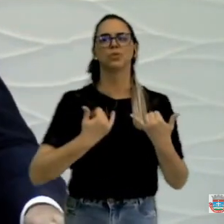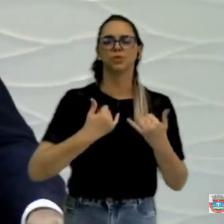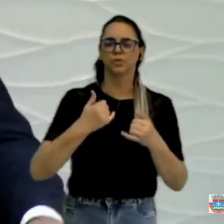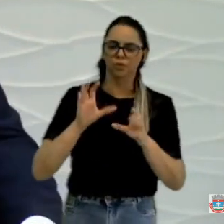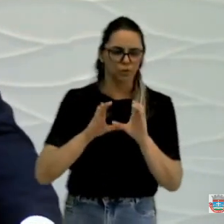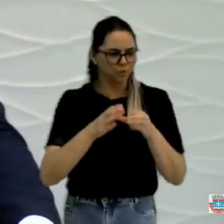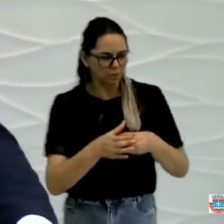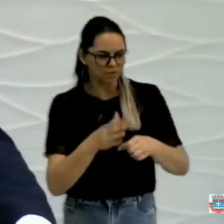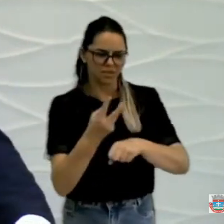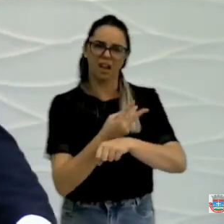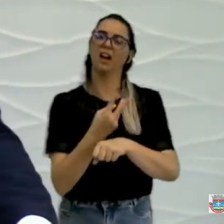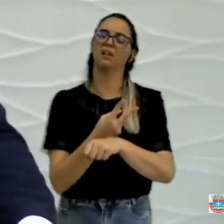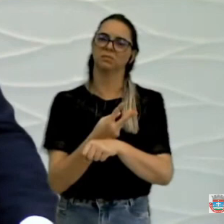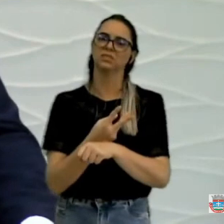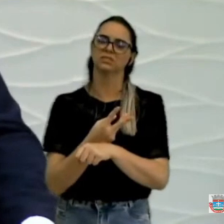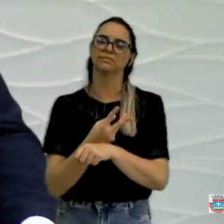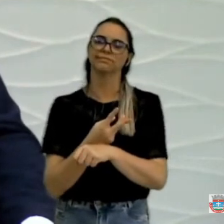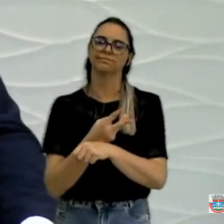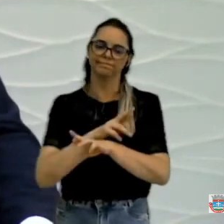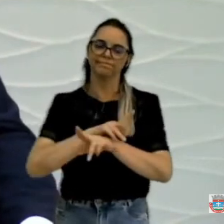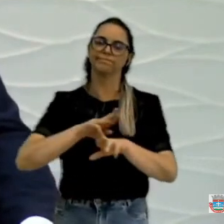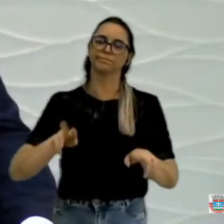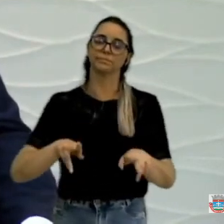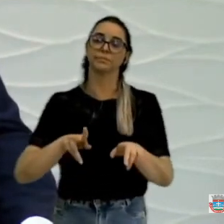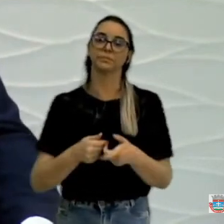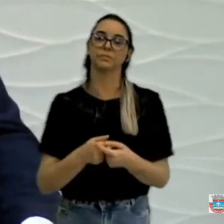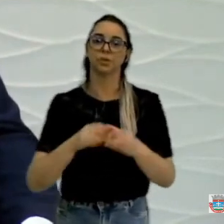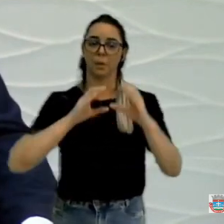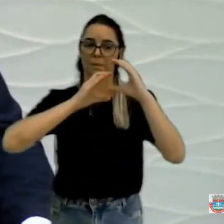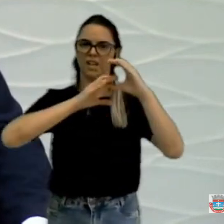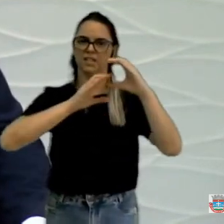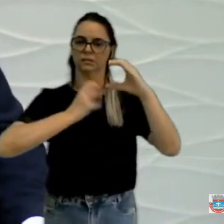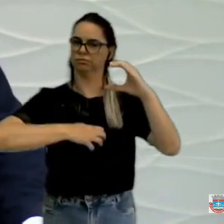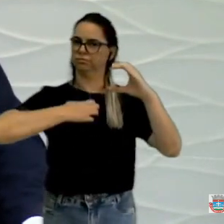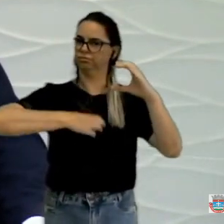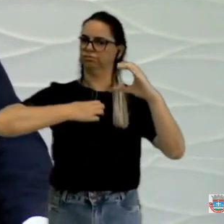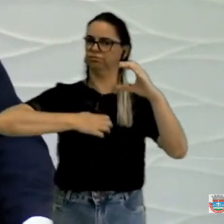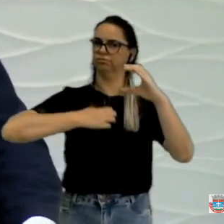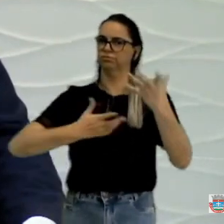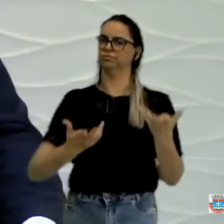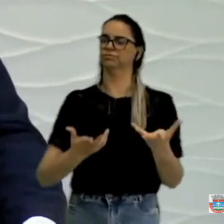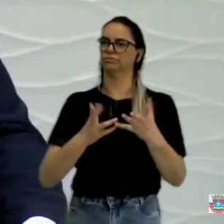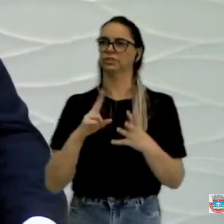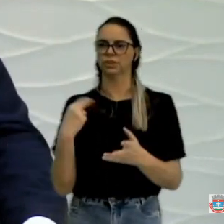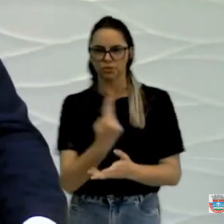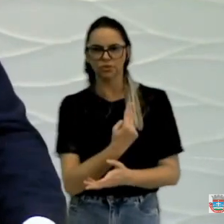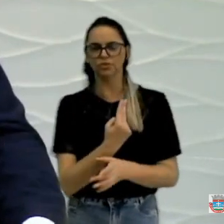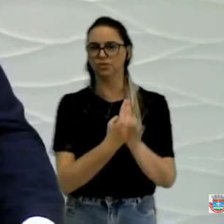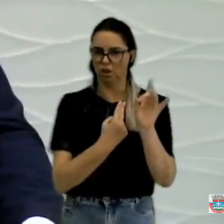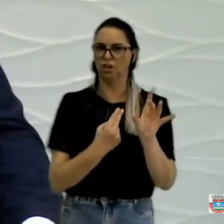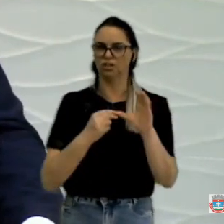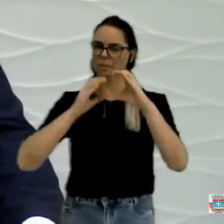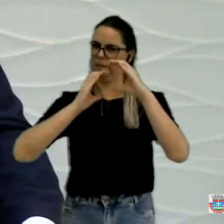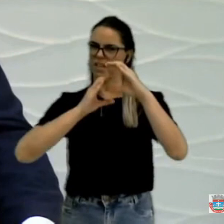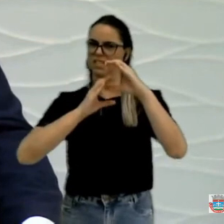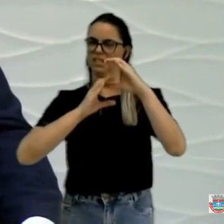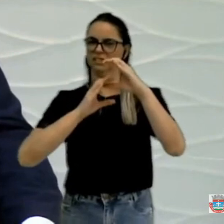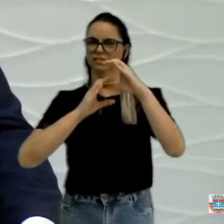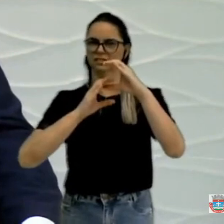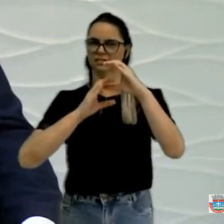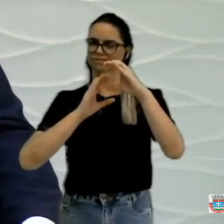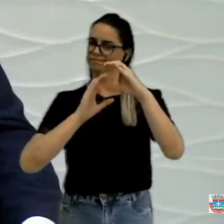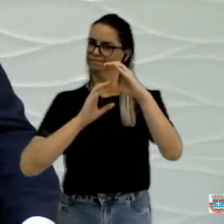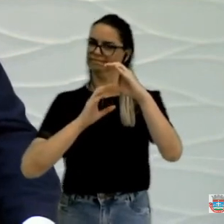que de fato têm se reportado à Compesa com muita revolta. E a gente não tem apenas com a Compesa o